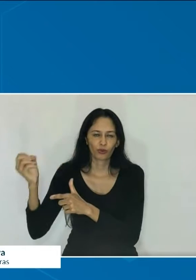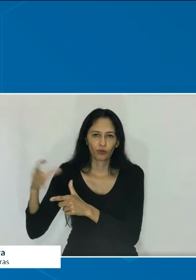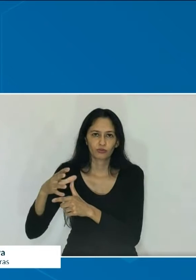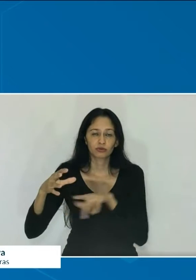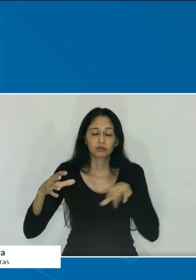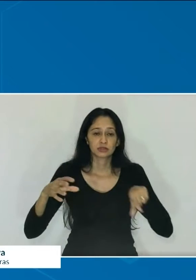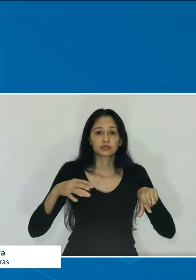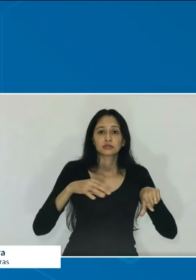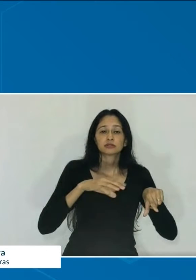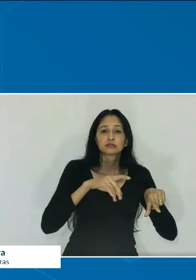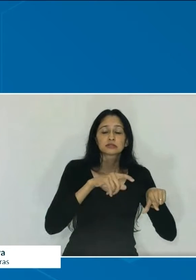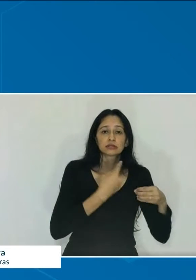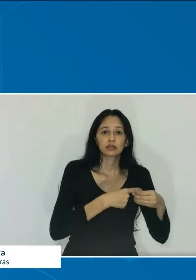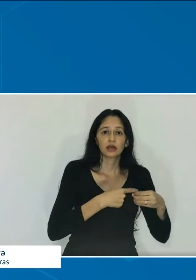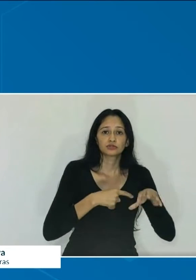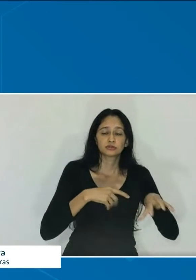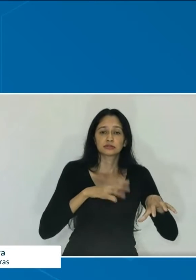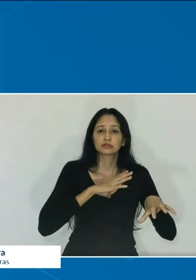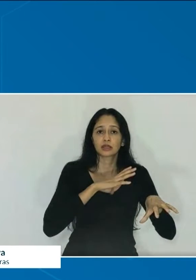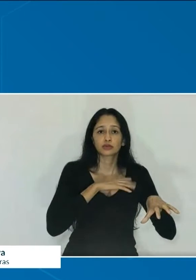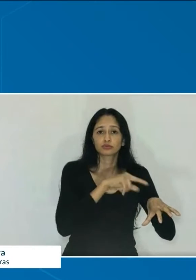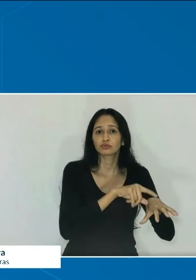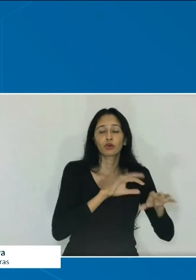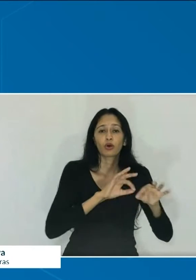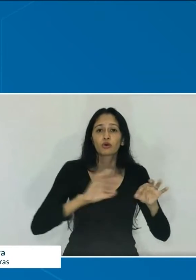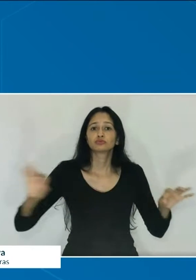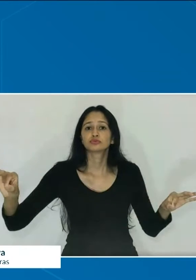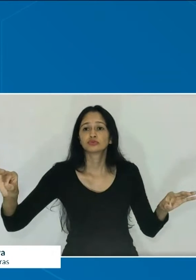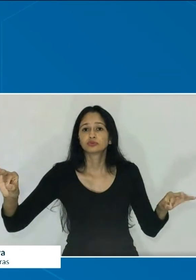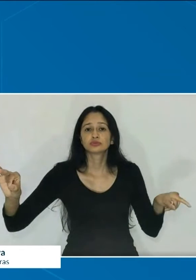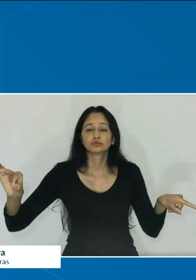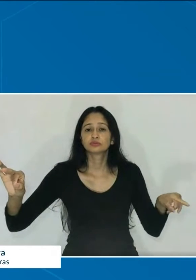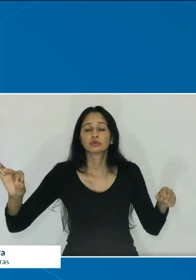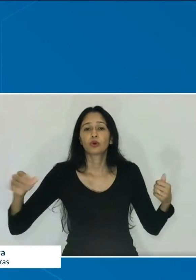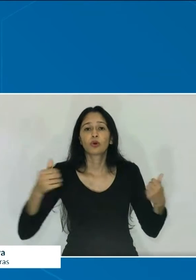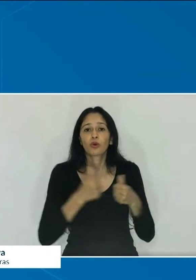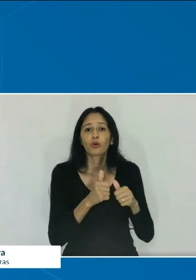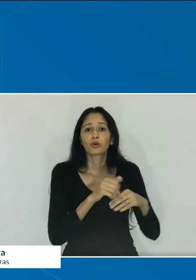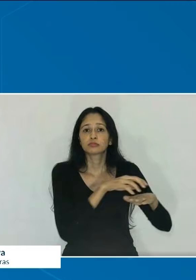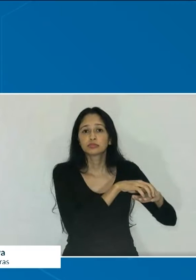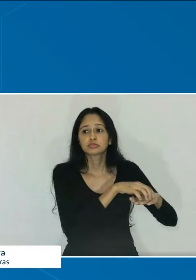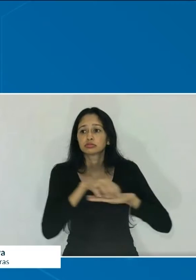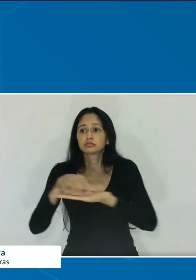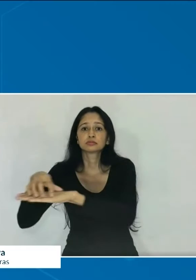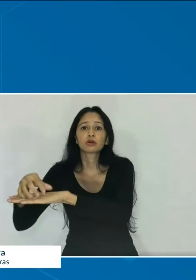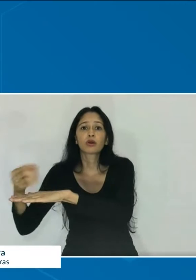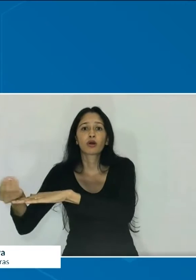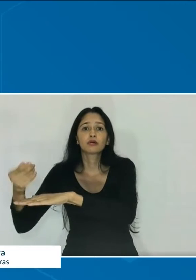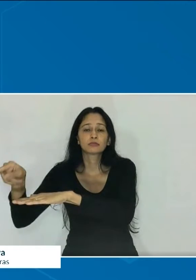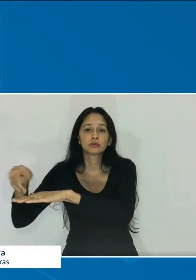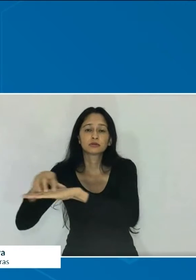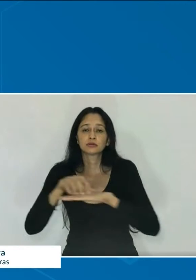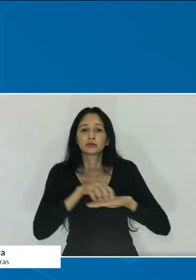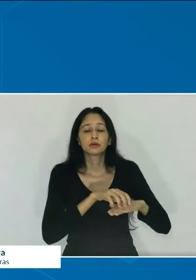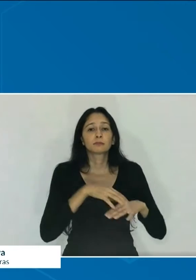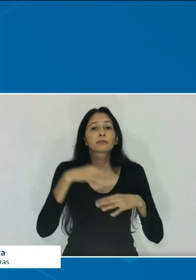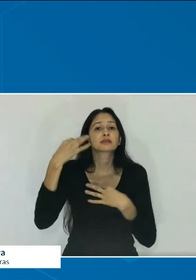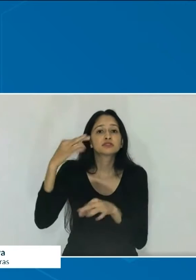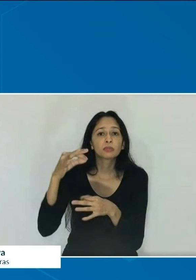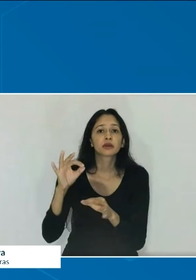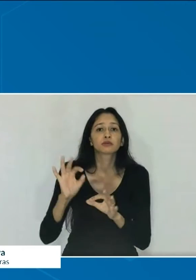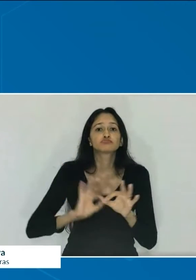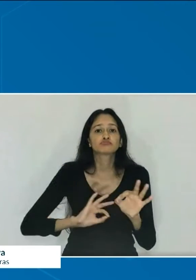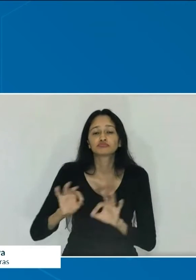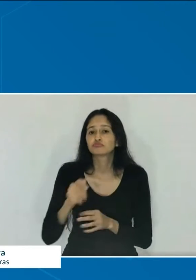que amanhã eu tenho que colocar uma frota para atender as pessoas que estão indo morar lá. E como se faz isso?